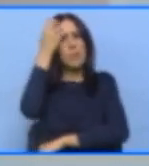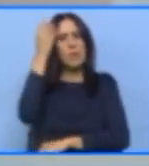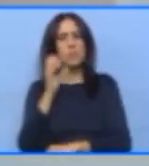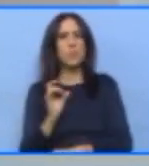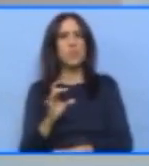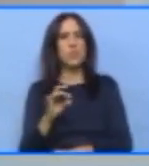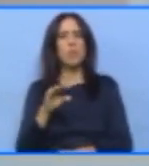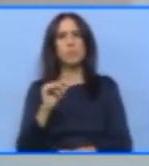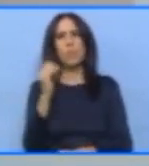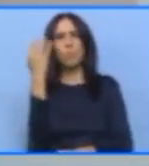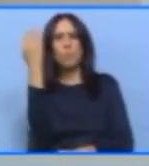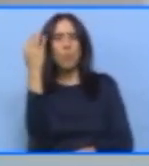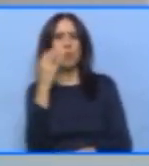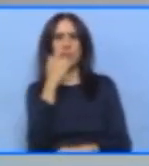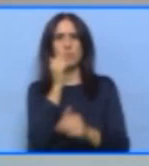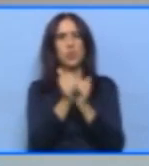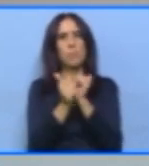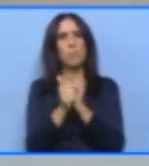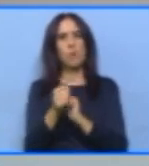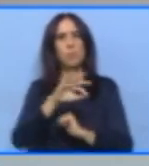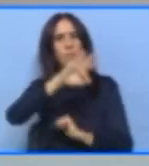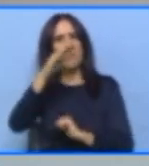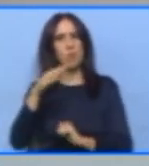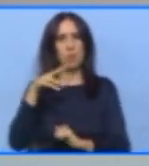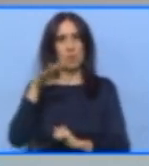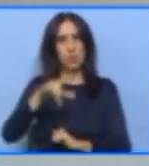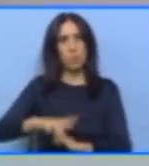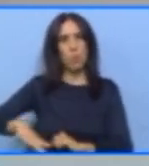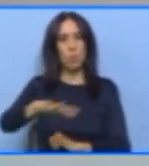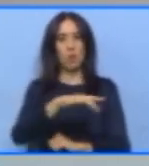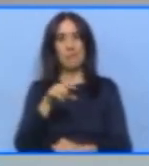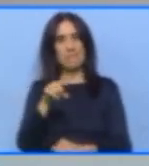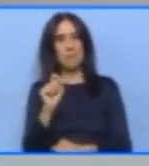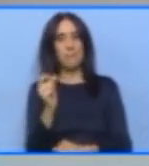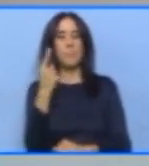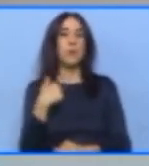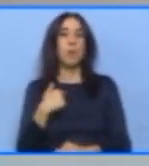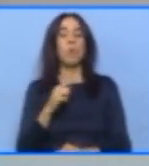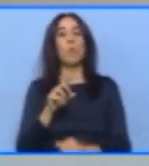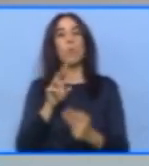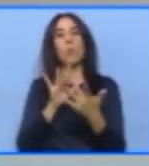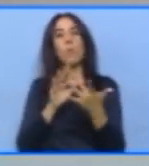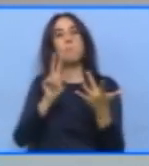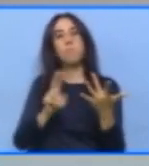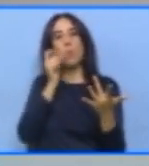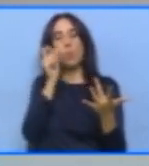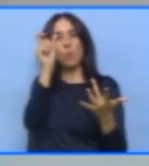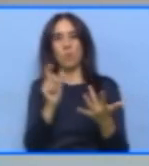dos Desportos em Lisboa. Aliás, foi aí onde foi o meu segundo contacto com Vieira